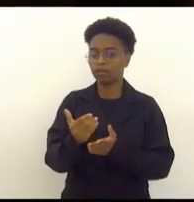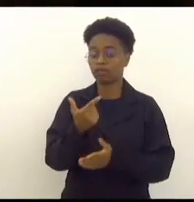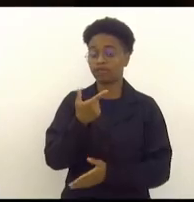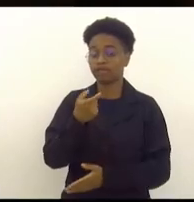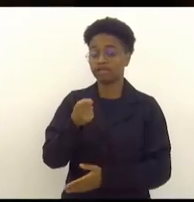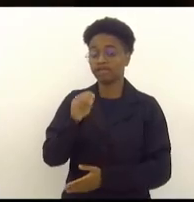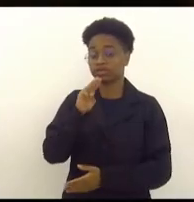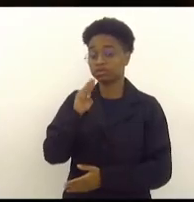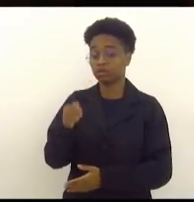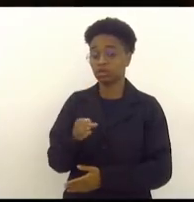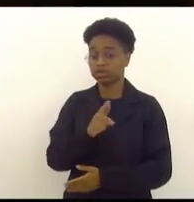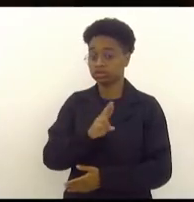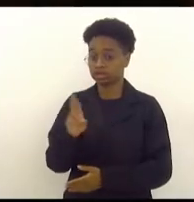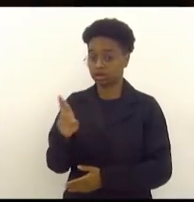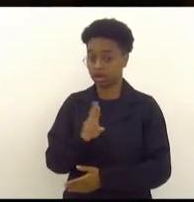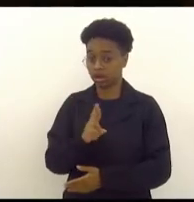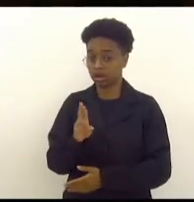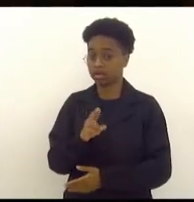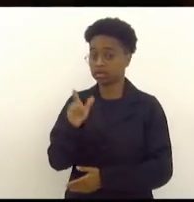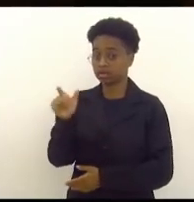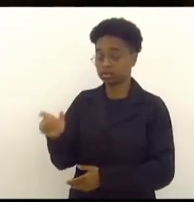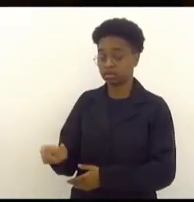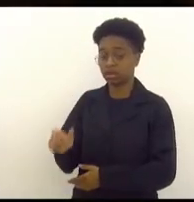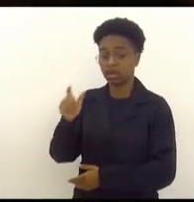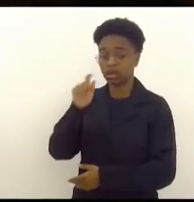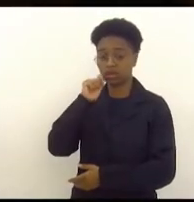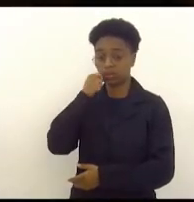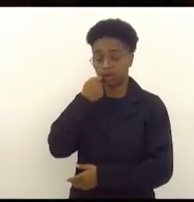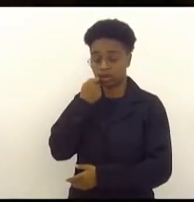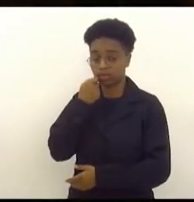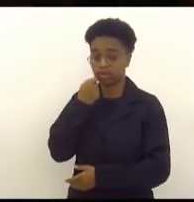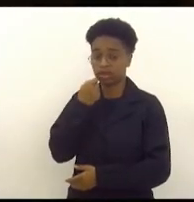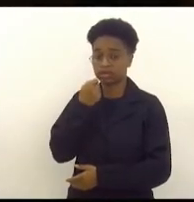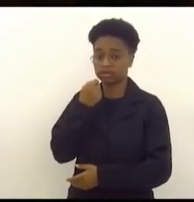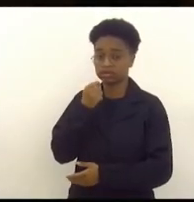20 milhões de reais que o senhor Eduardo Paes embolsou